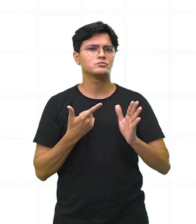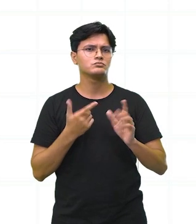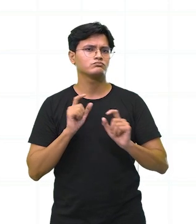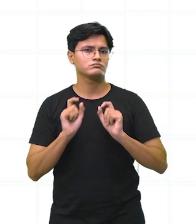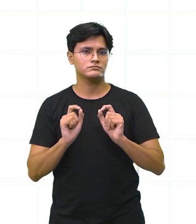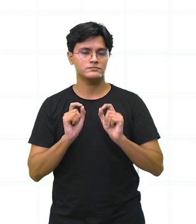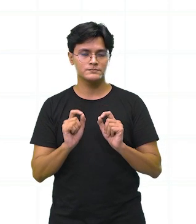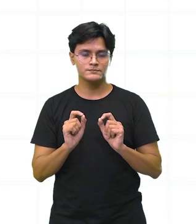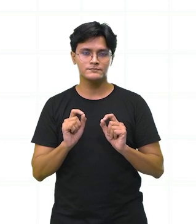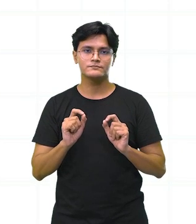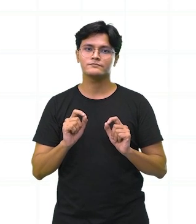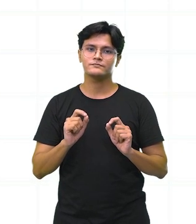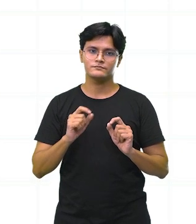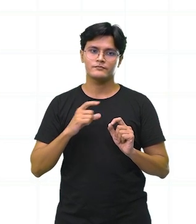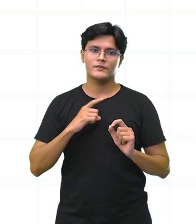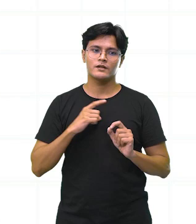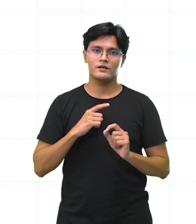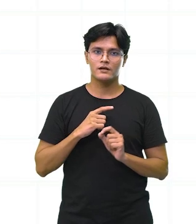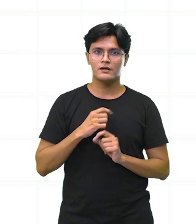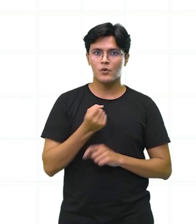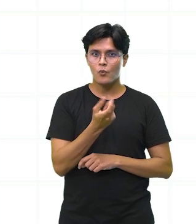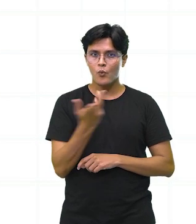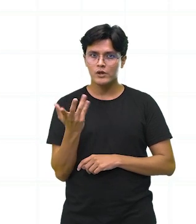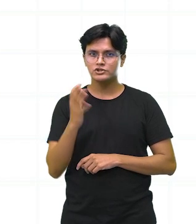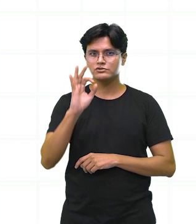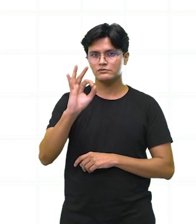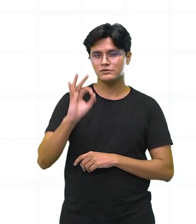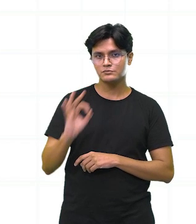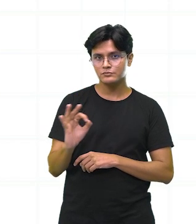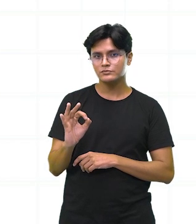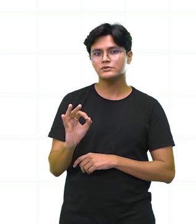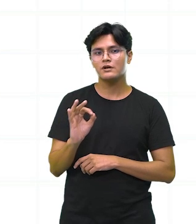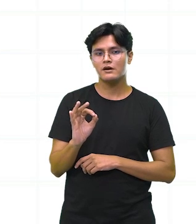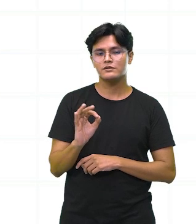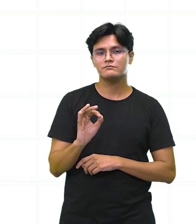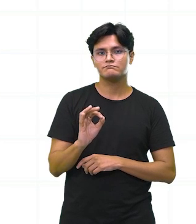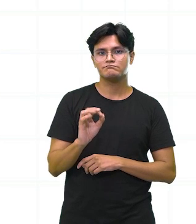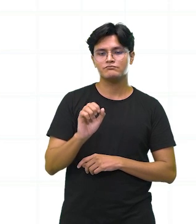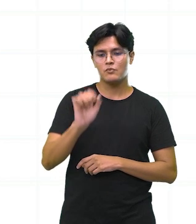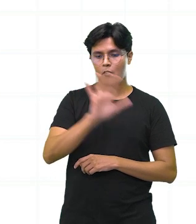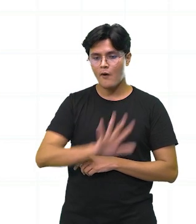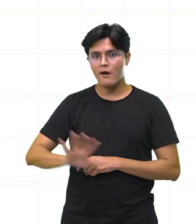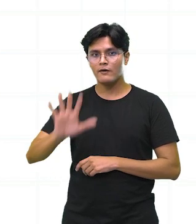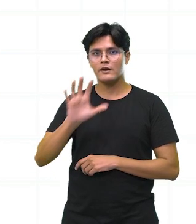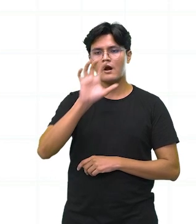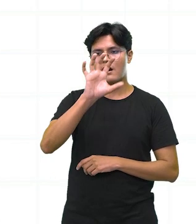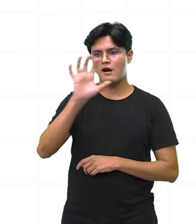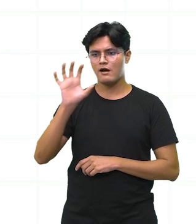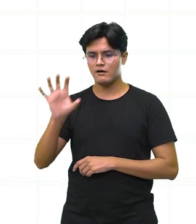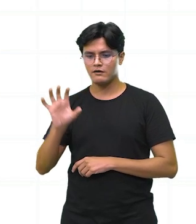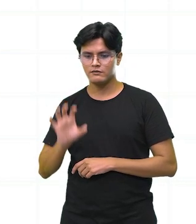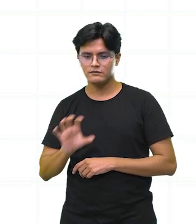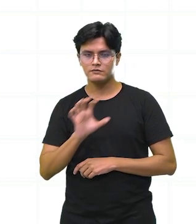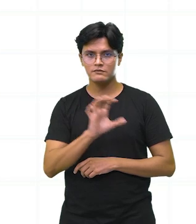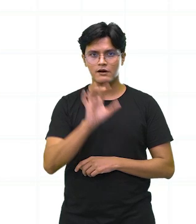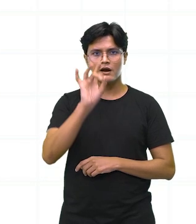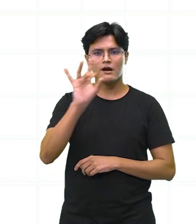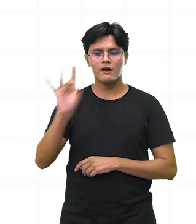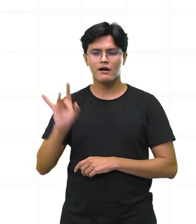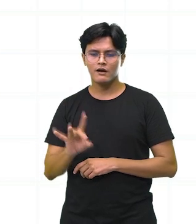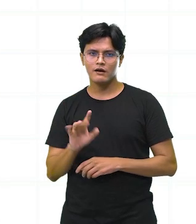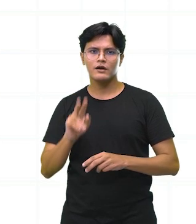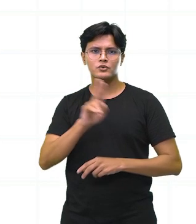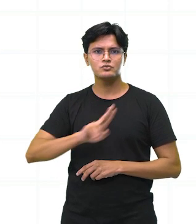eh o percentual de como que é em cada canto né do Brasil Aí é falado por exemplo a palavra